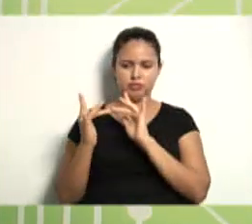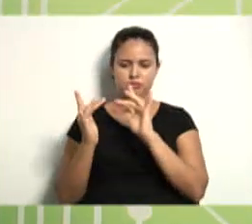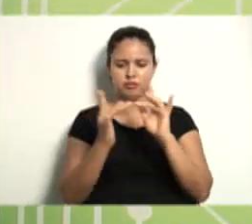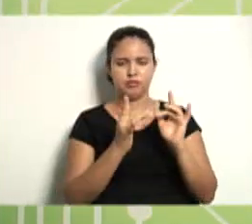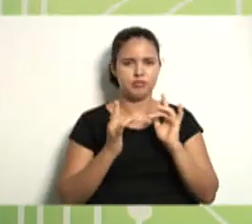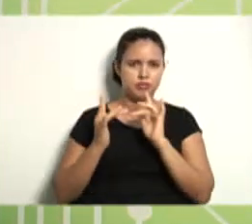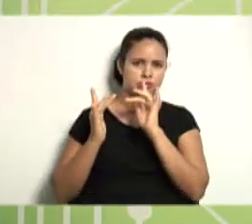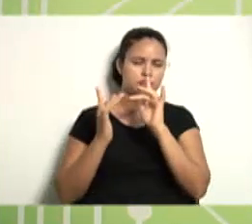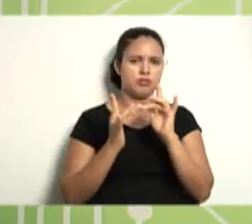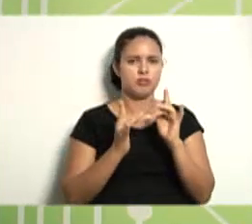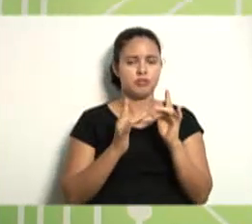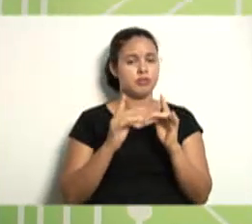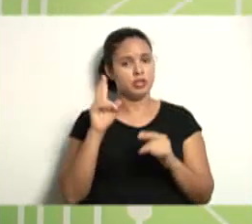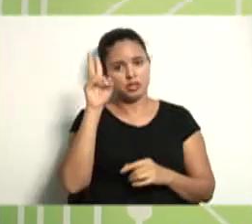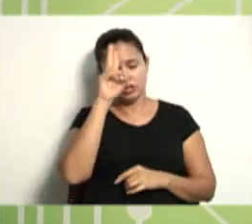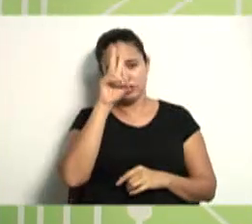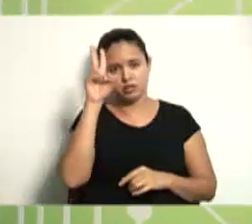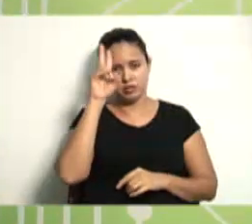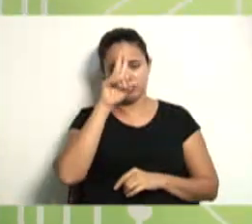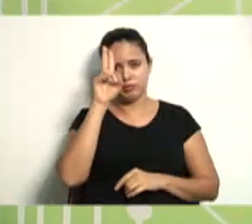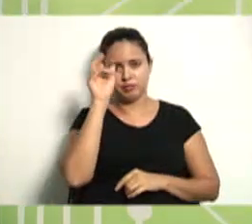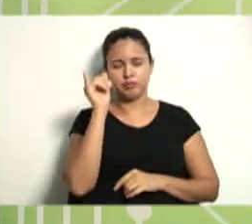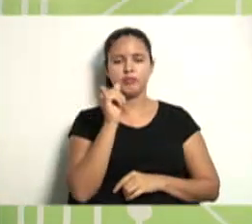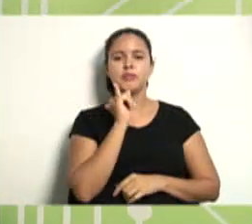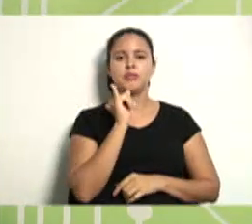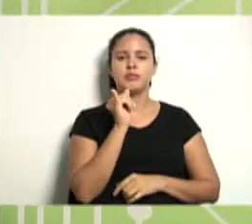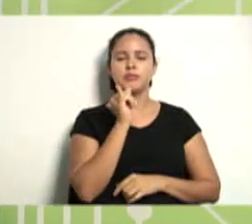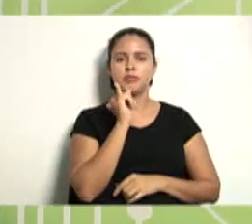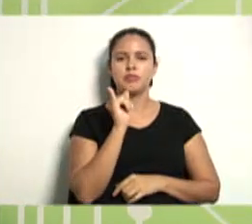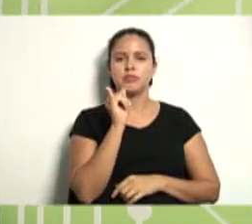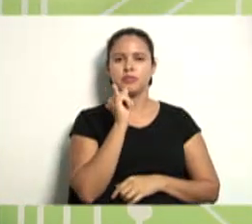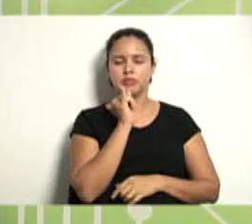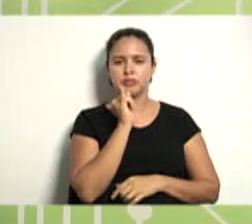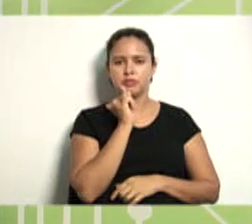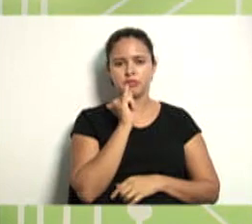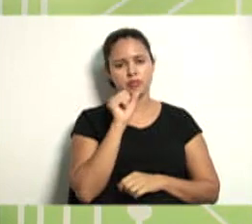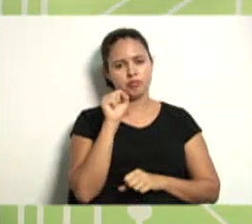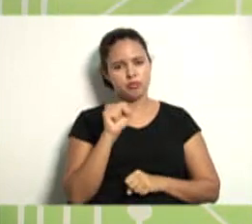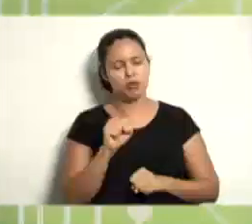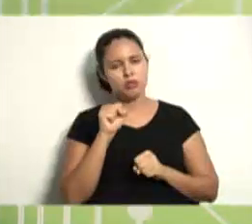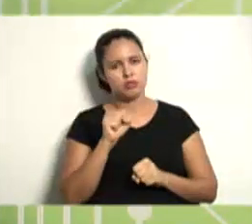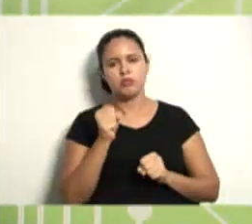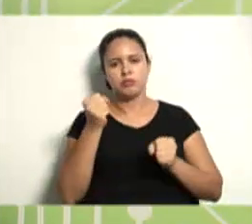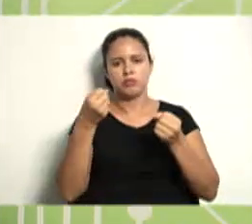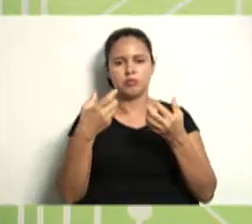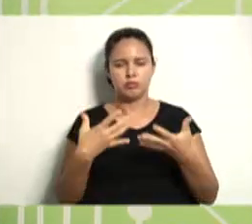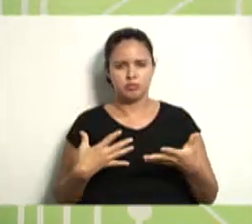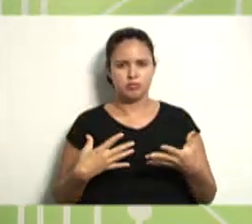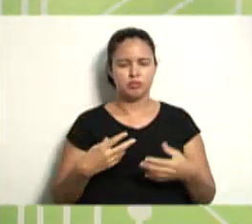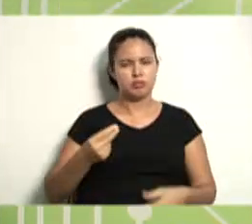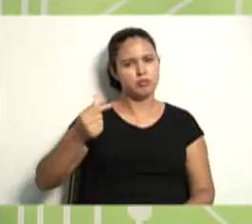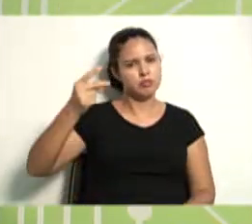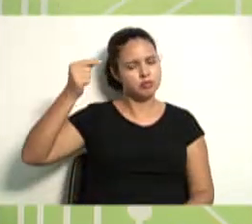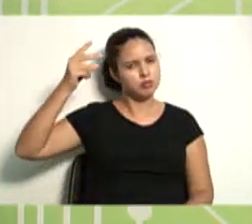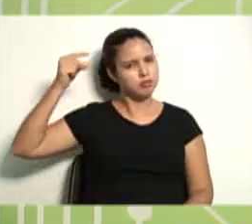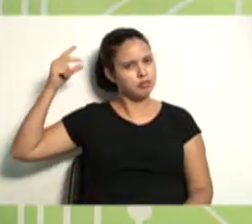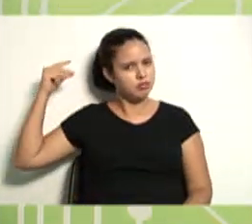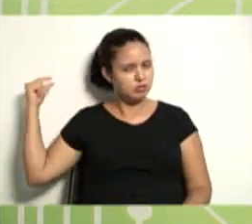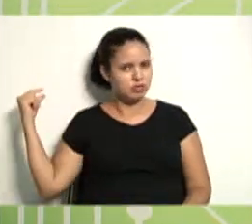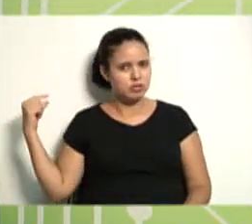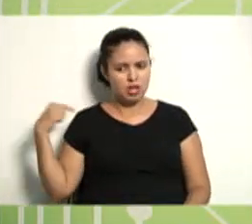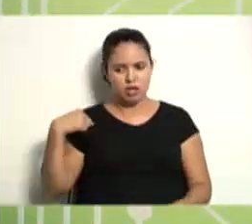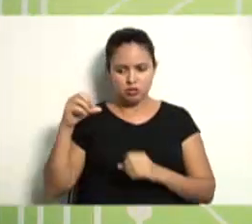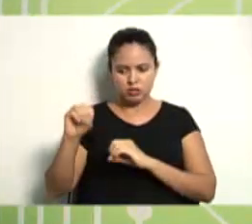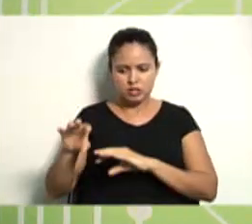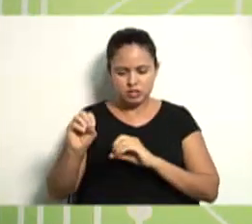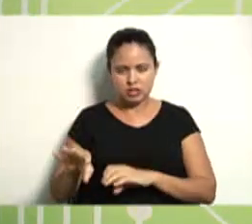definir. Por isso, lembrem lá do exemplo que eu dei. Eu não poderia dar uma aula há 100 anos atrás, porque essa